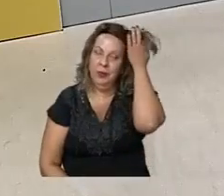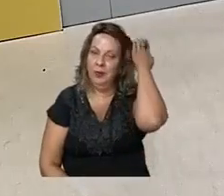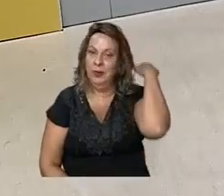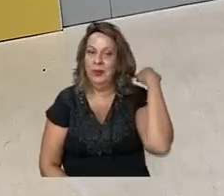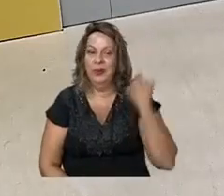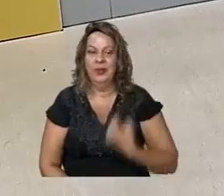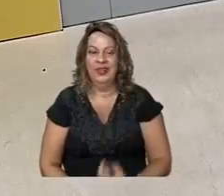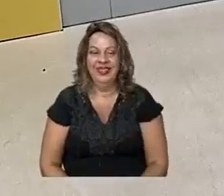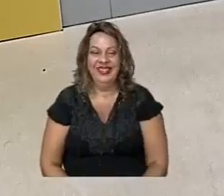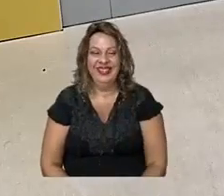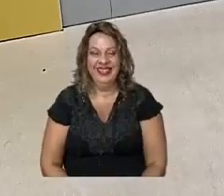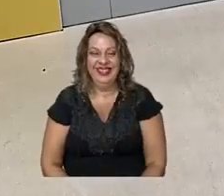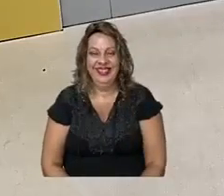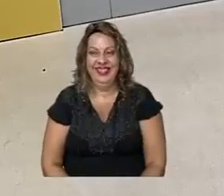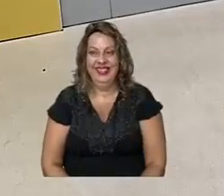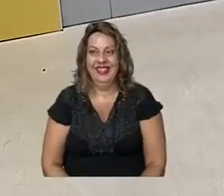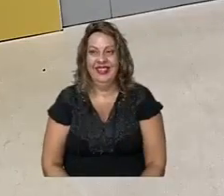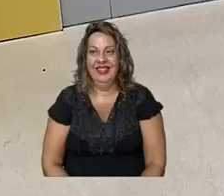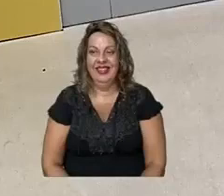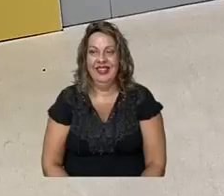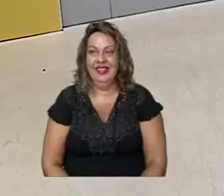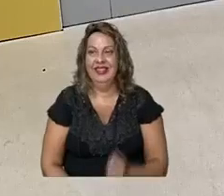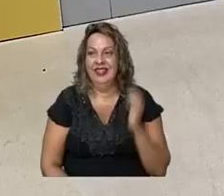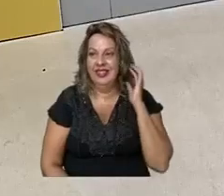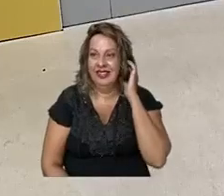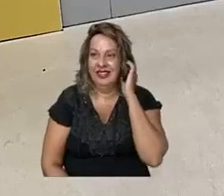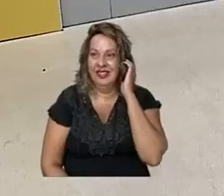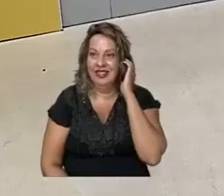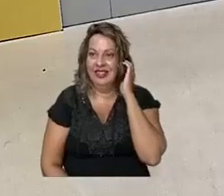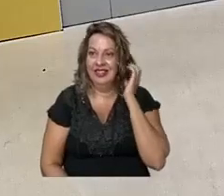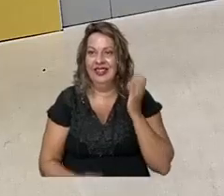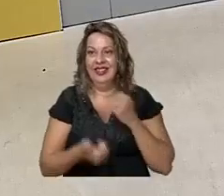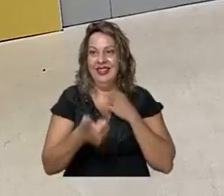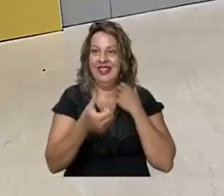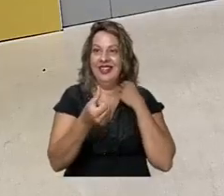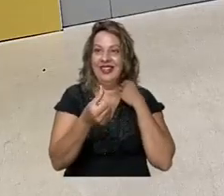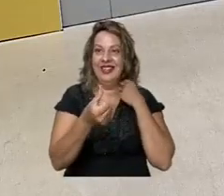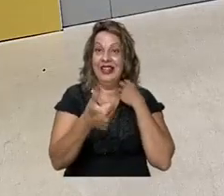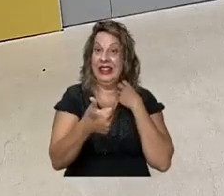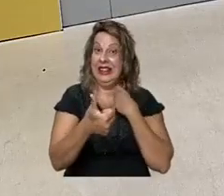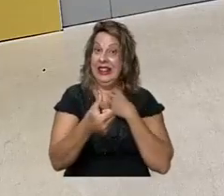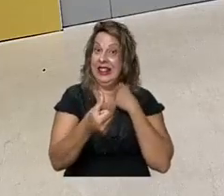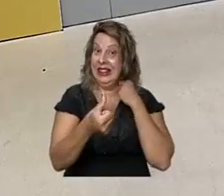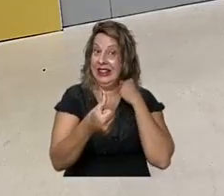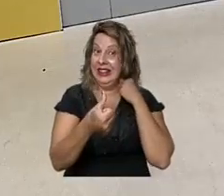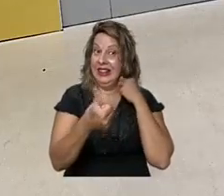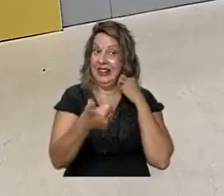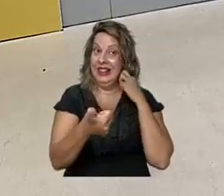31. Sobe, bolinha, sobe, bolinha. 16.